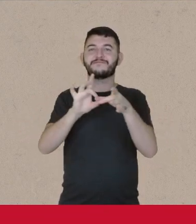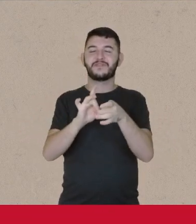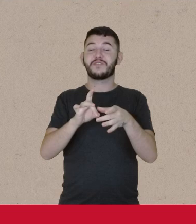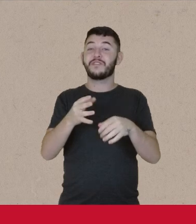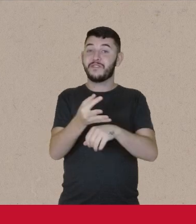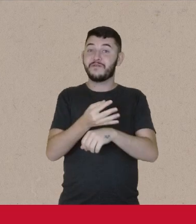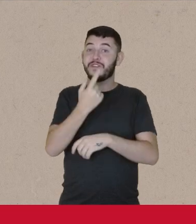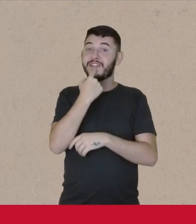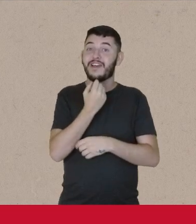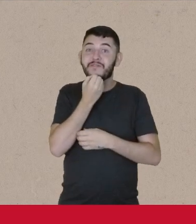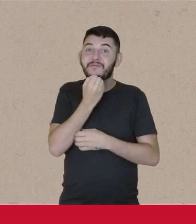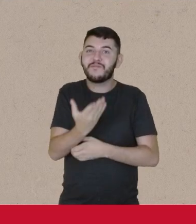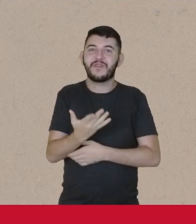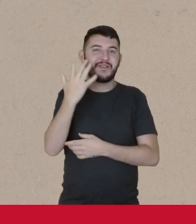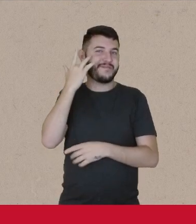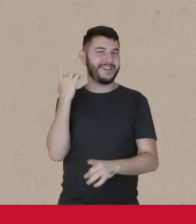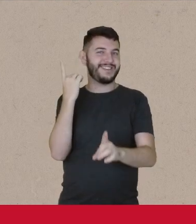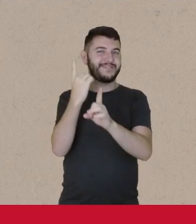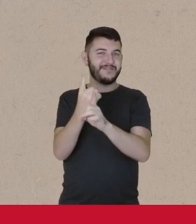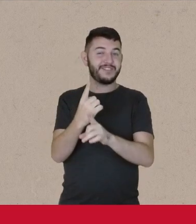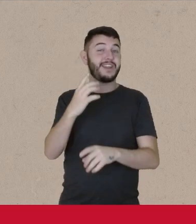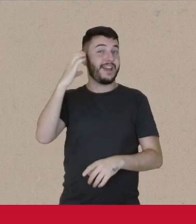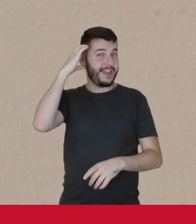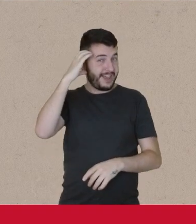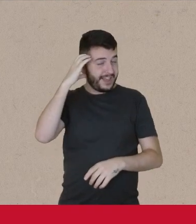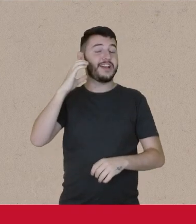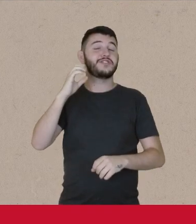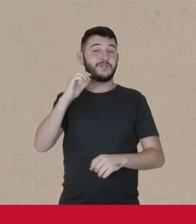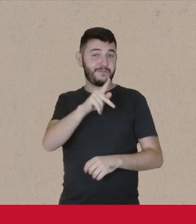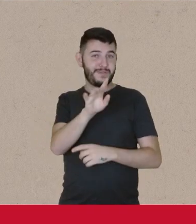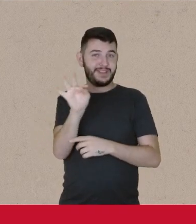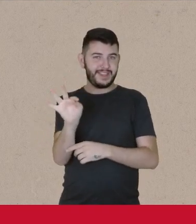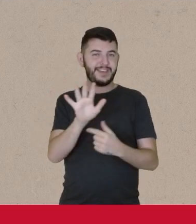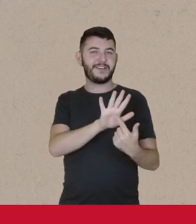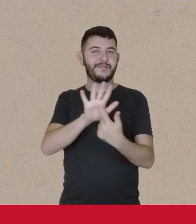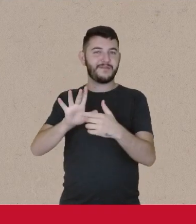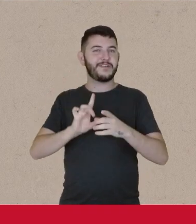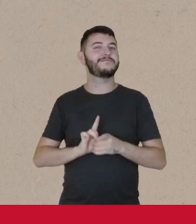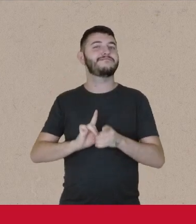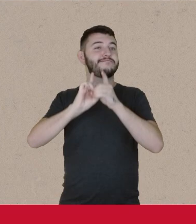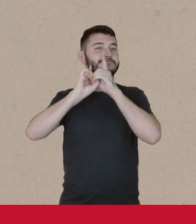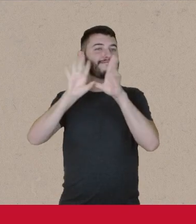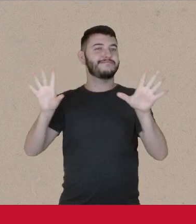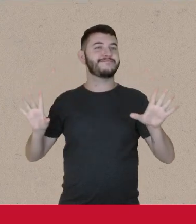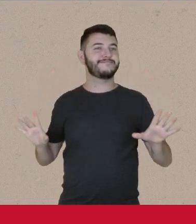feriado e até amanhã. Rádio PT, aqui toca democracia.